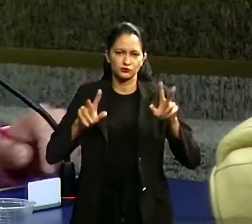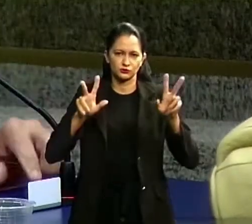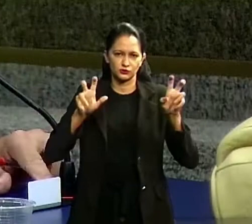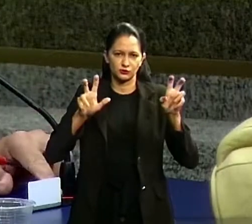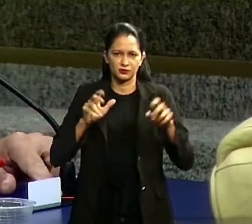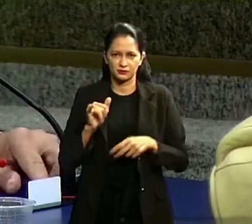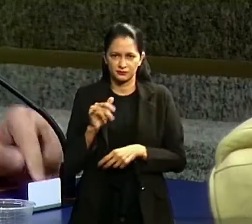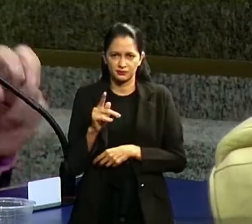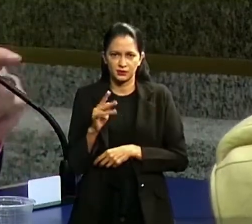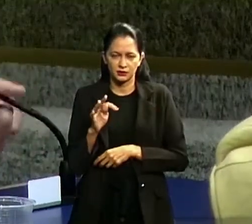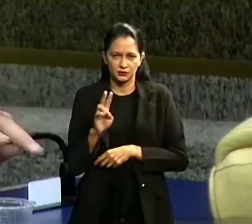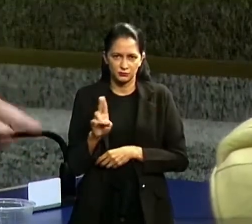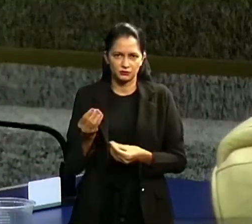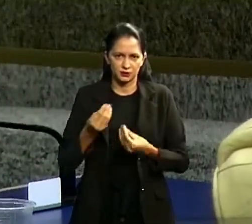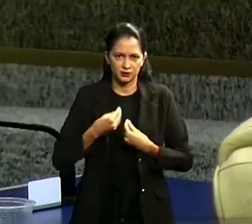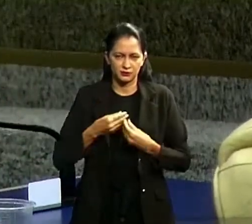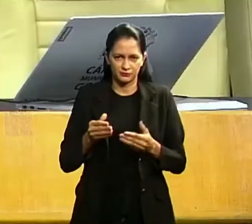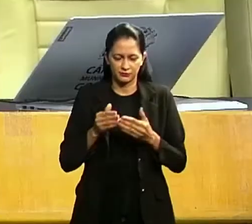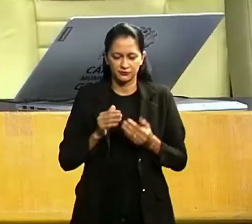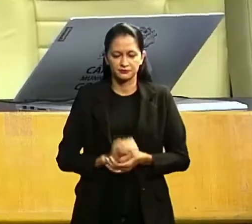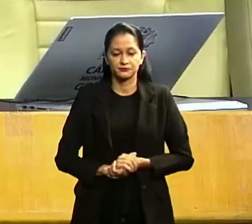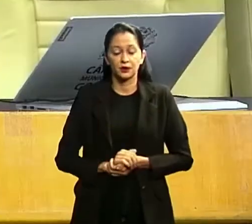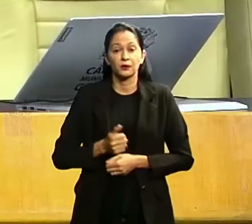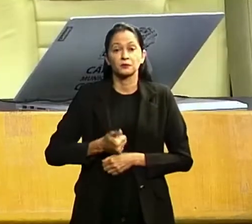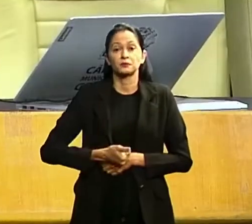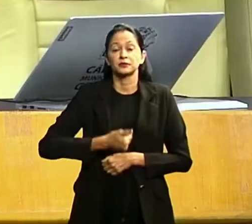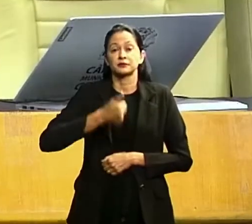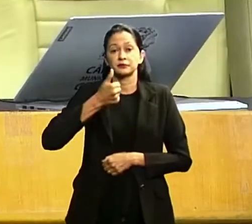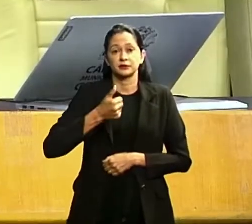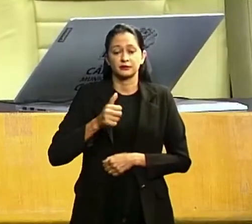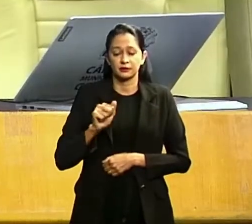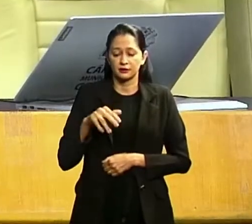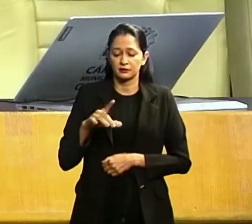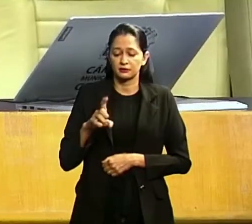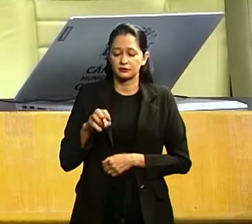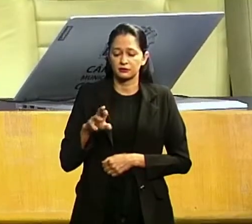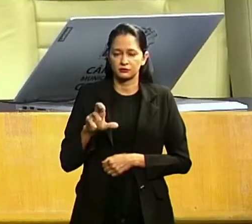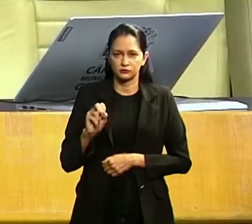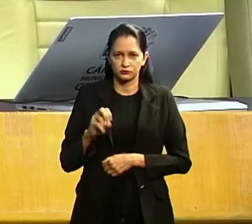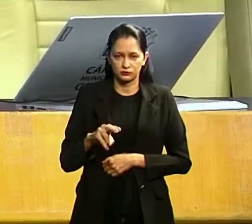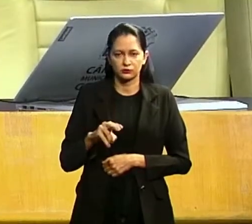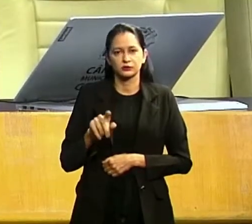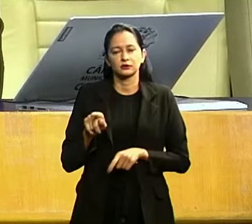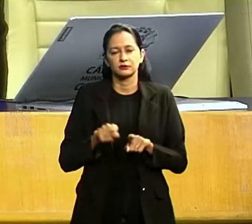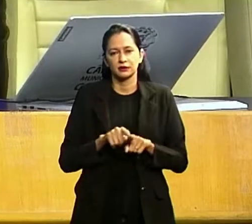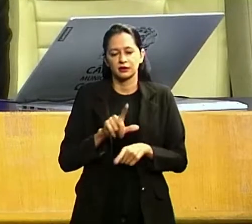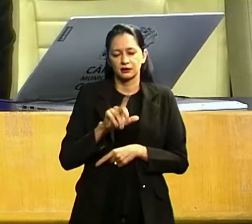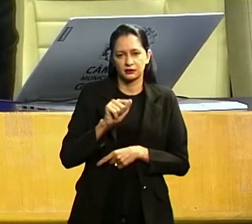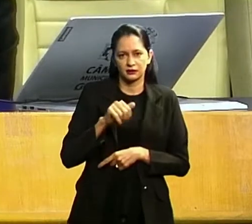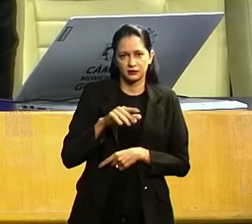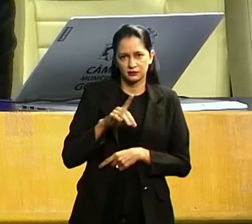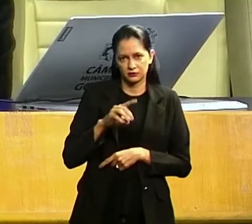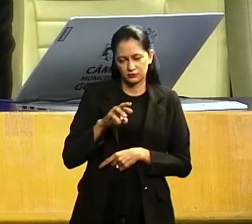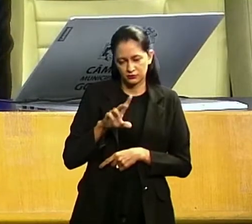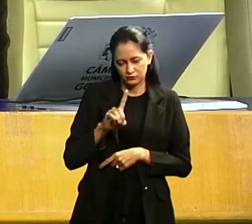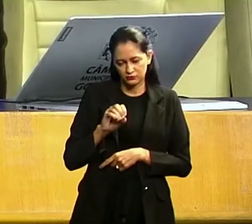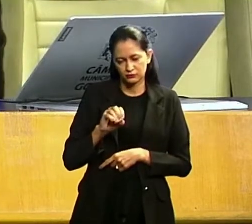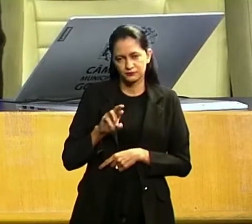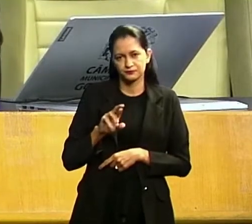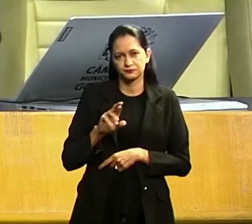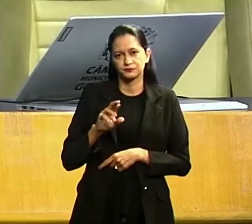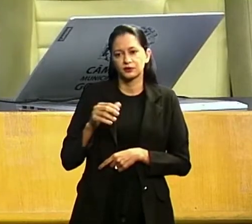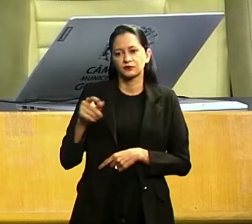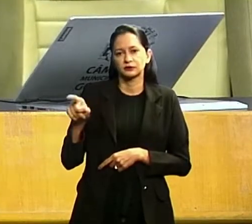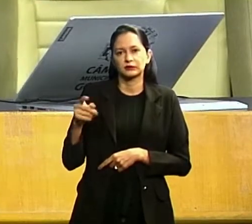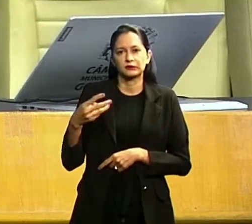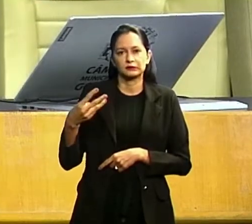senhor presidente. Muito obrigado. É, na sua frente está inscrito o vereador Anderson Bocão e o vereador Leandro Sena, só para que Vossa Excelência fique ciente.